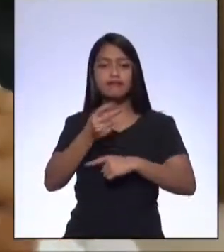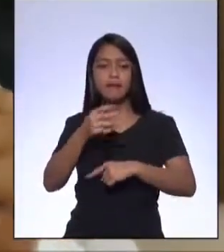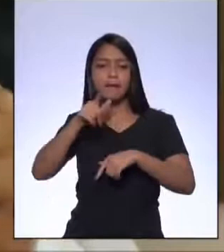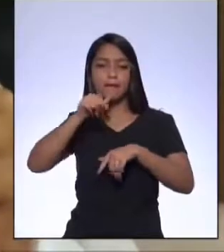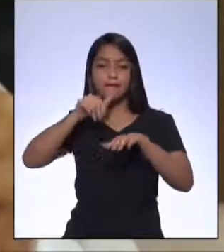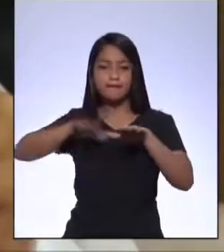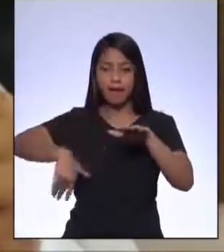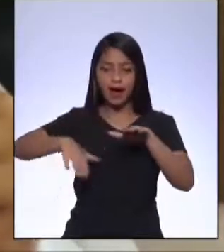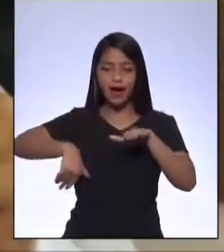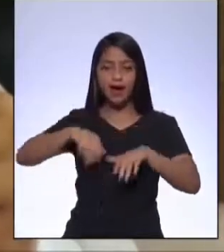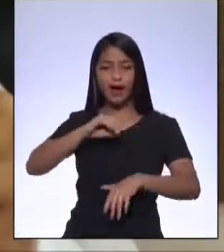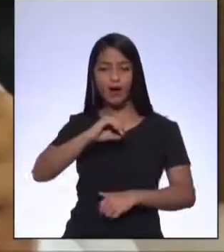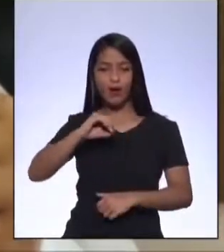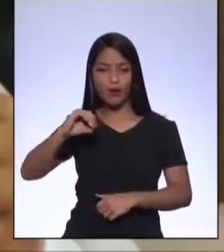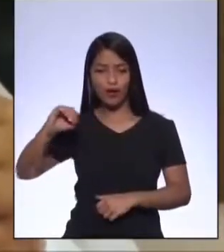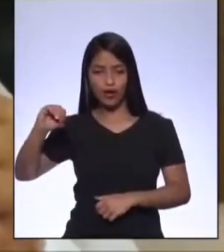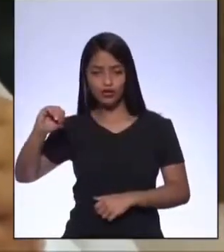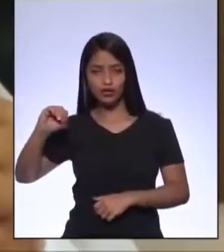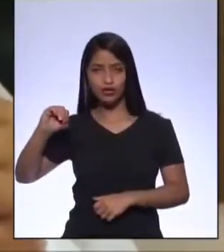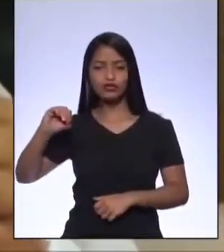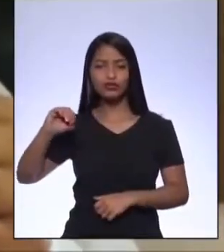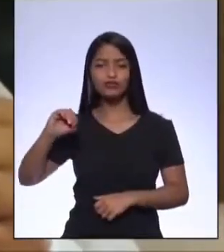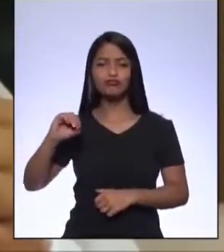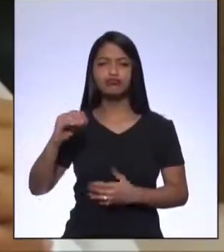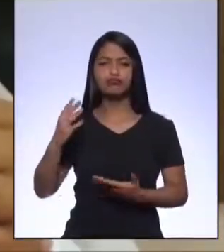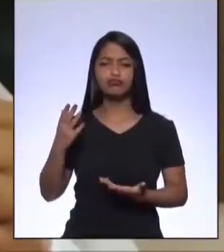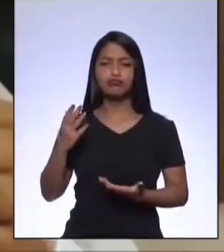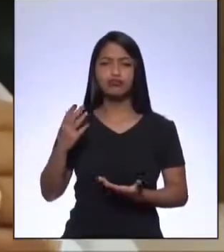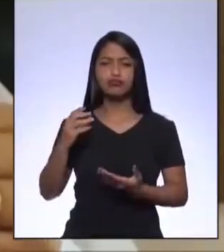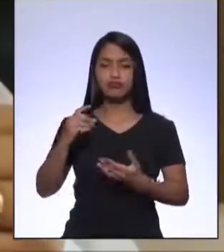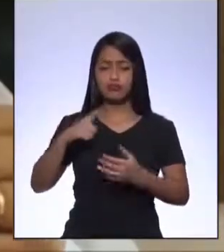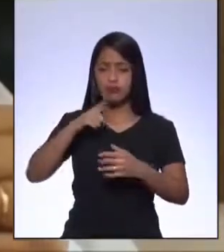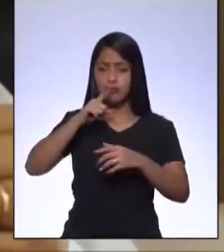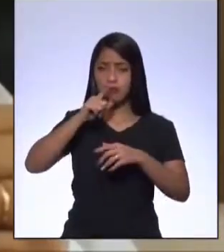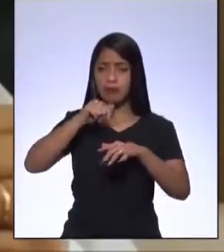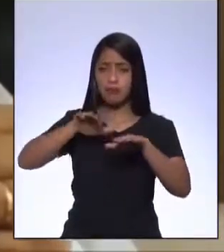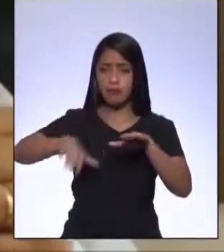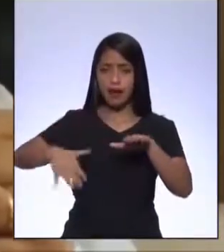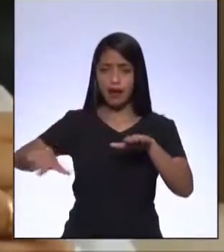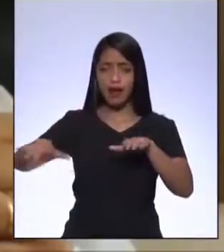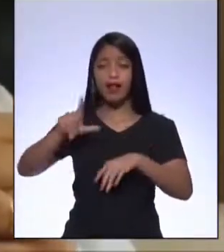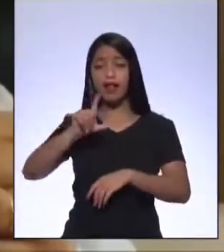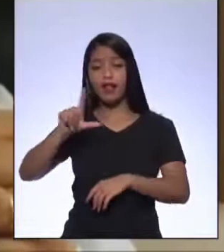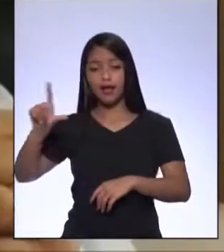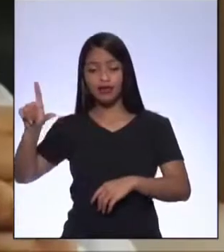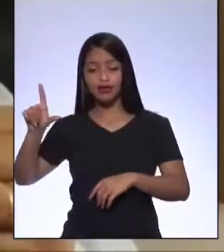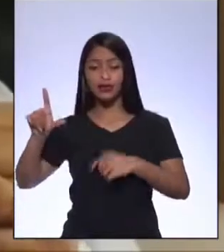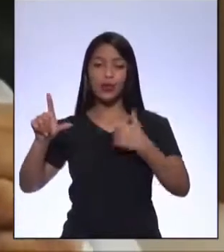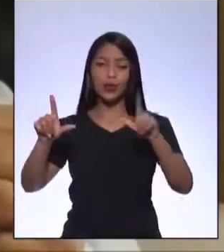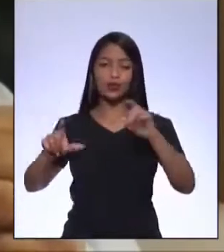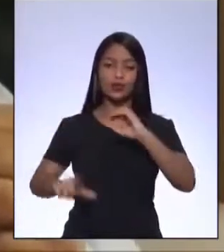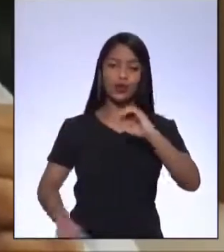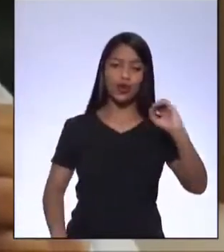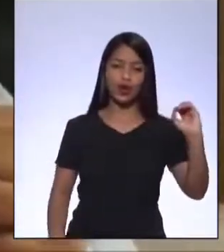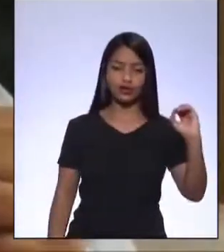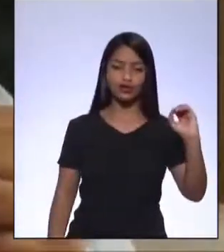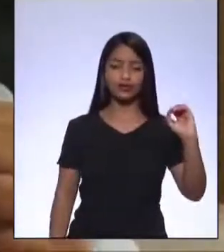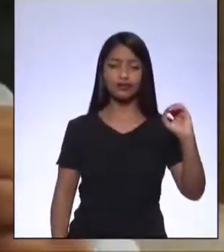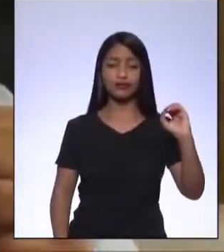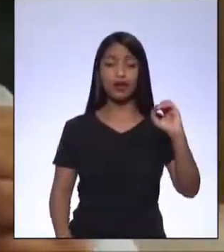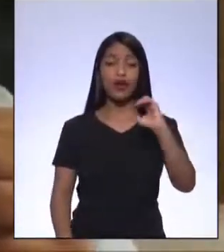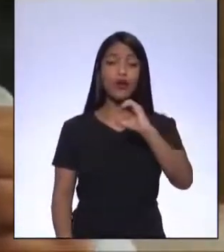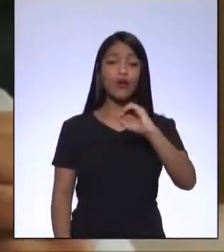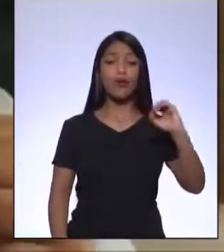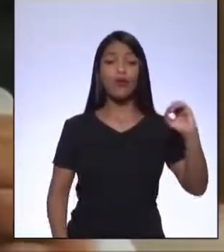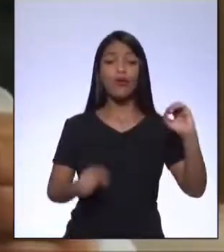se eu for em direção ao mar aqui, eu estou indo para leste, tá bom? Se eu for para cá, eu estou indo para oeste. Então, mais para oeste aqui vai